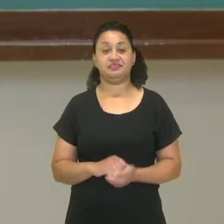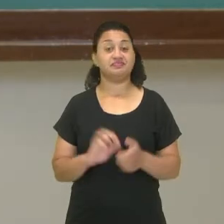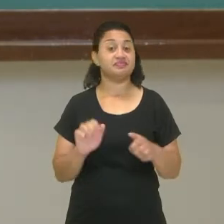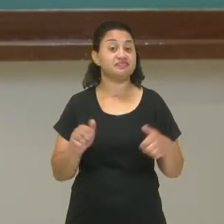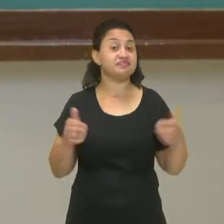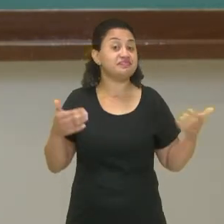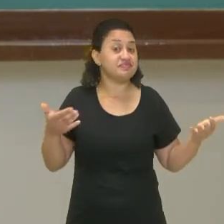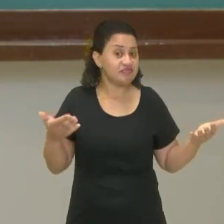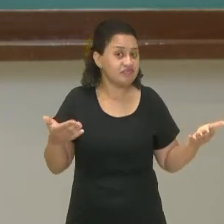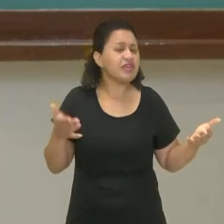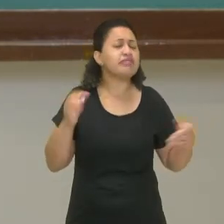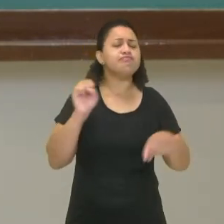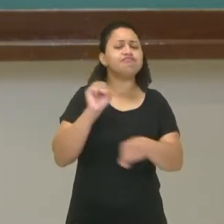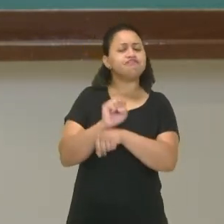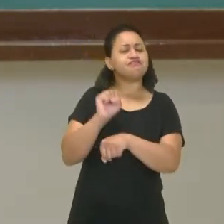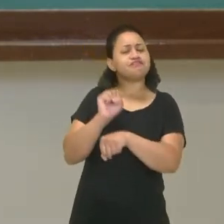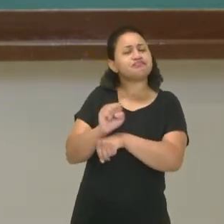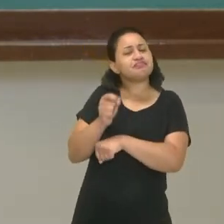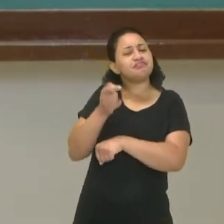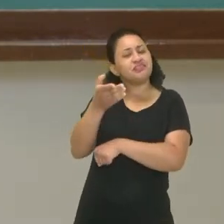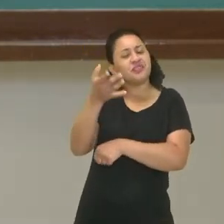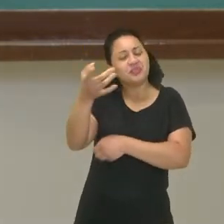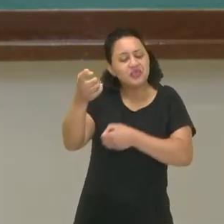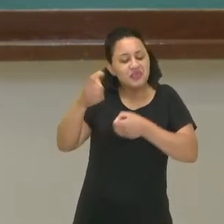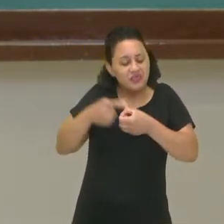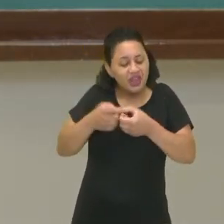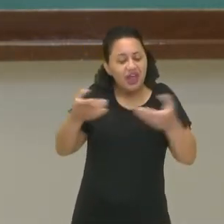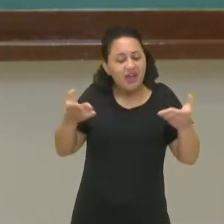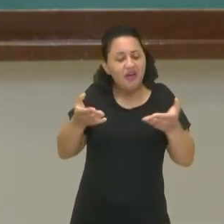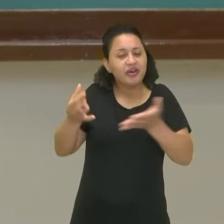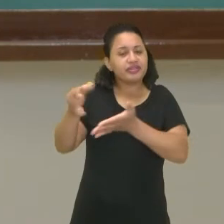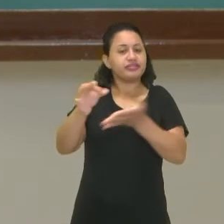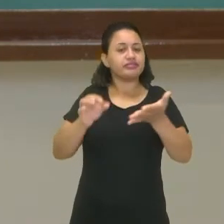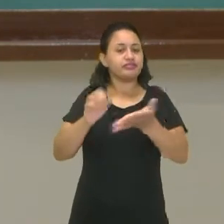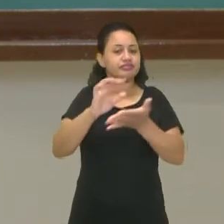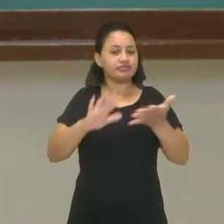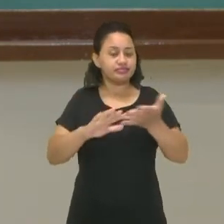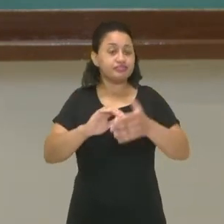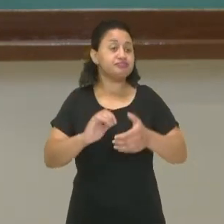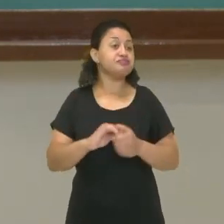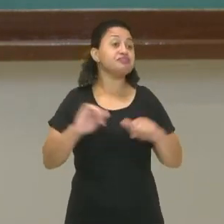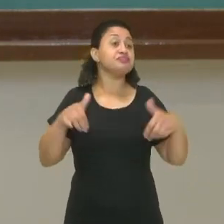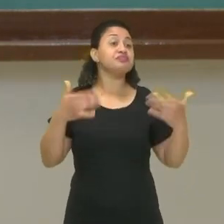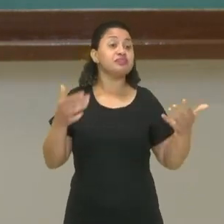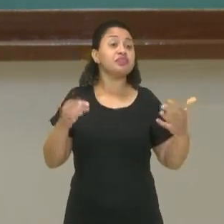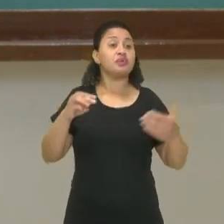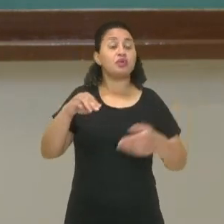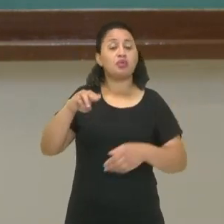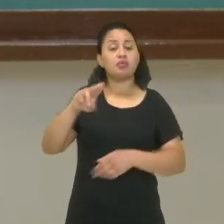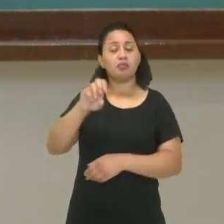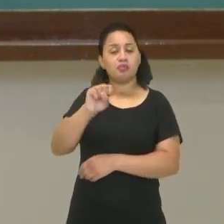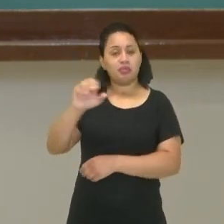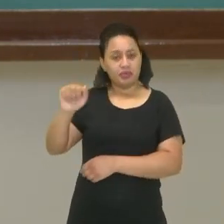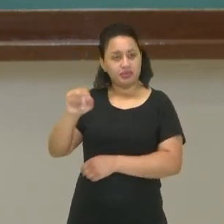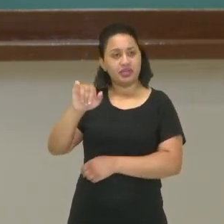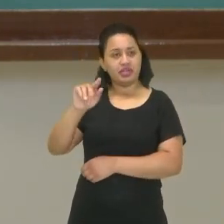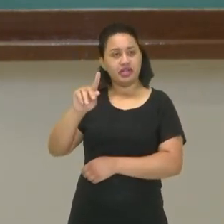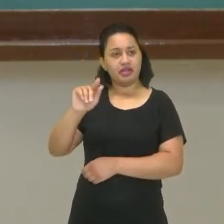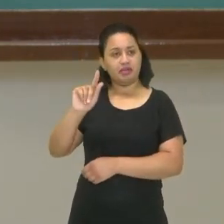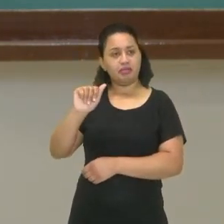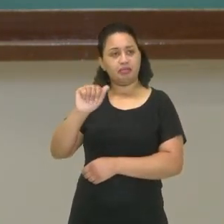Olá, te aguardei aqui, estava te esperando para gabaritar. Então, a musa impassível parnasiana é